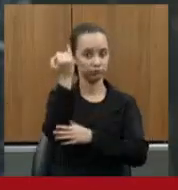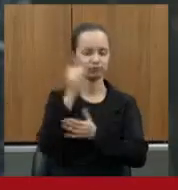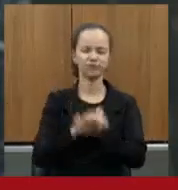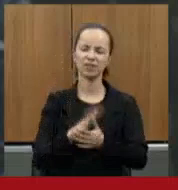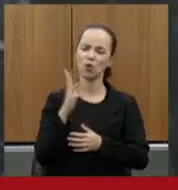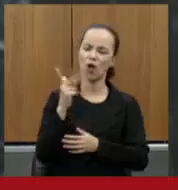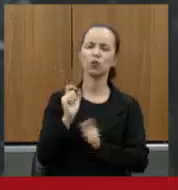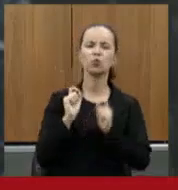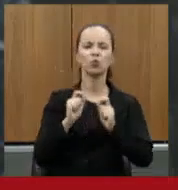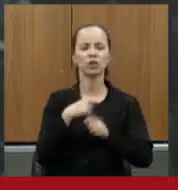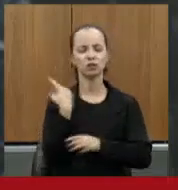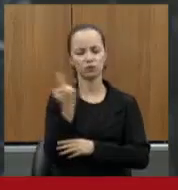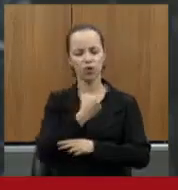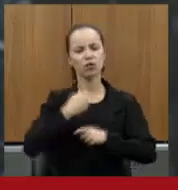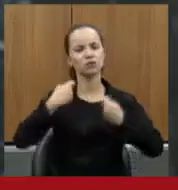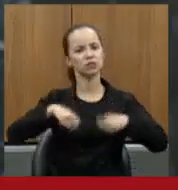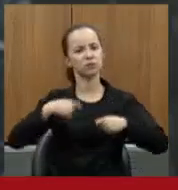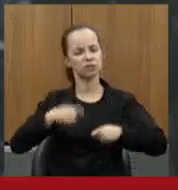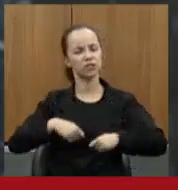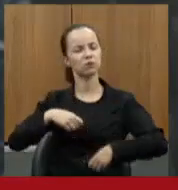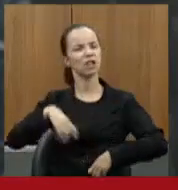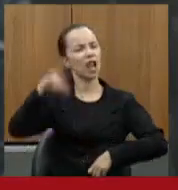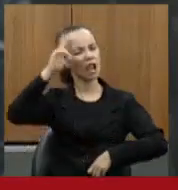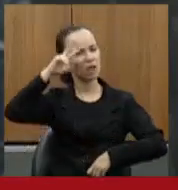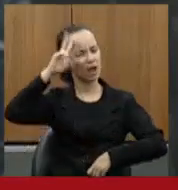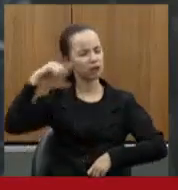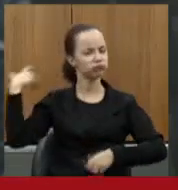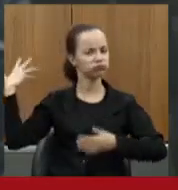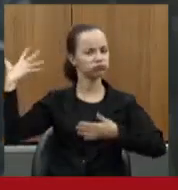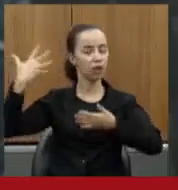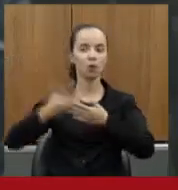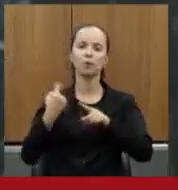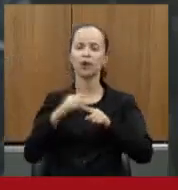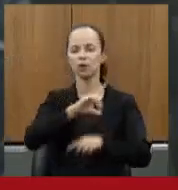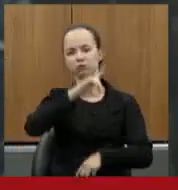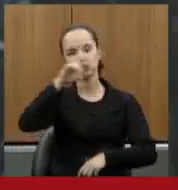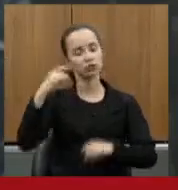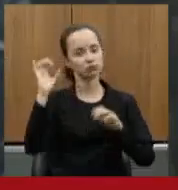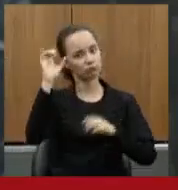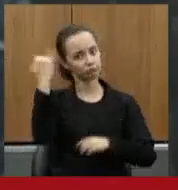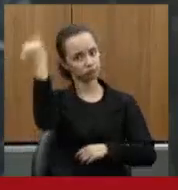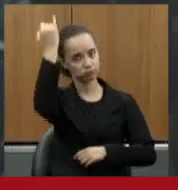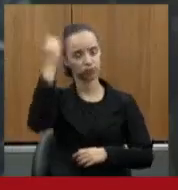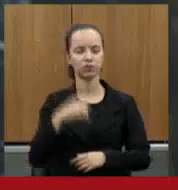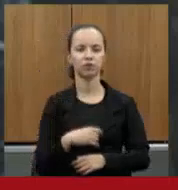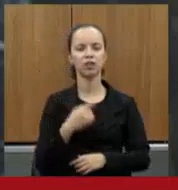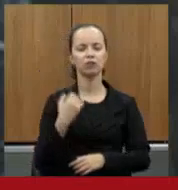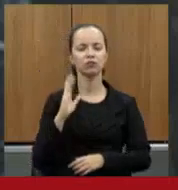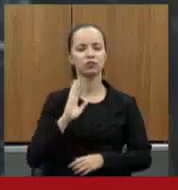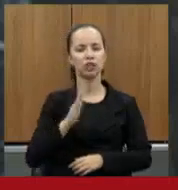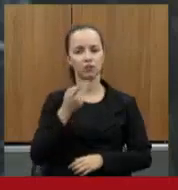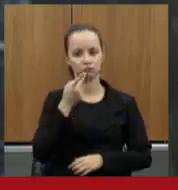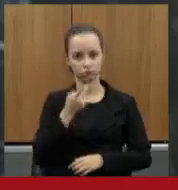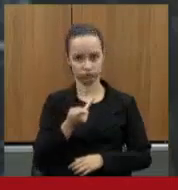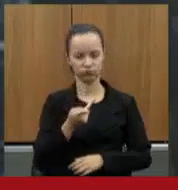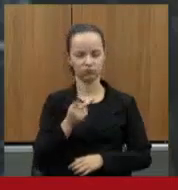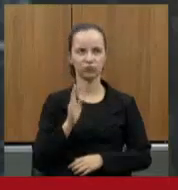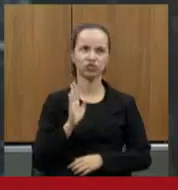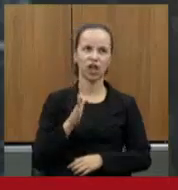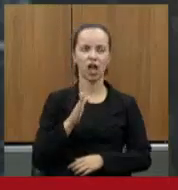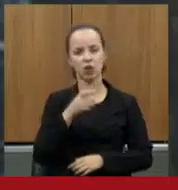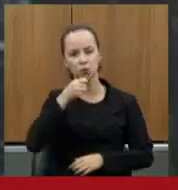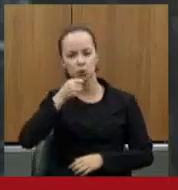devemos realmente marcar e rememorar essa data, porque é uma data importante, porque eu já disse isso uma vez, acho que na